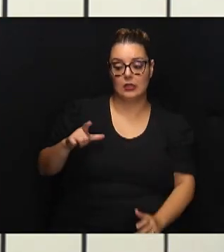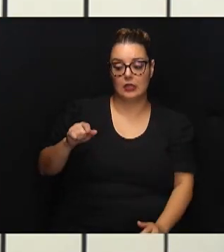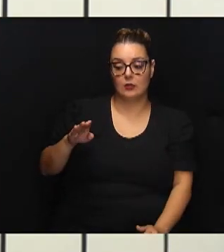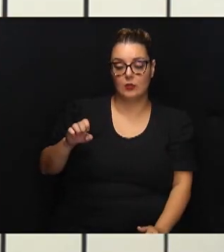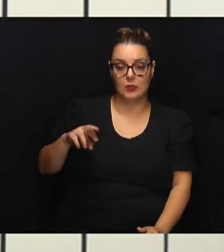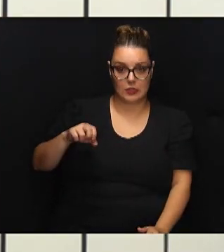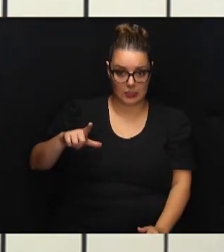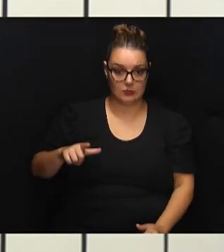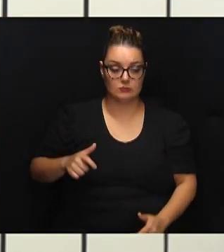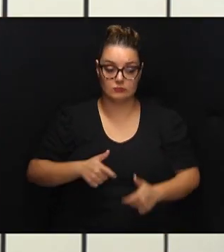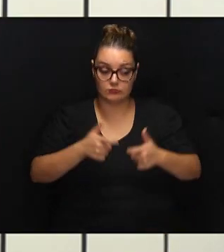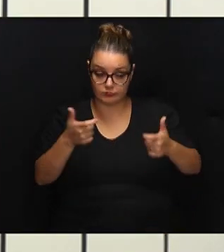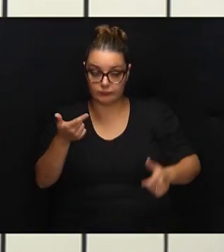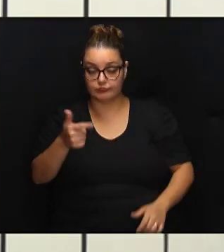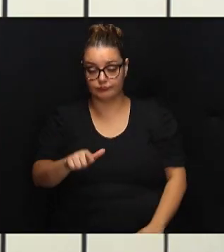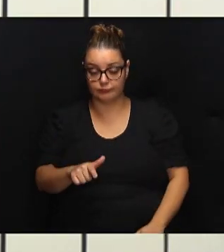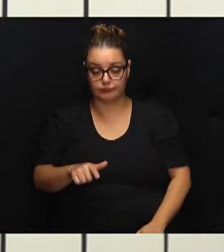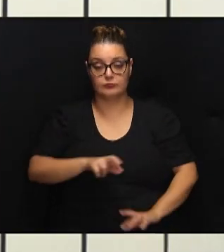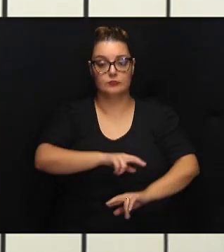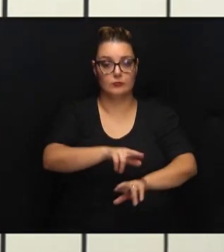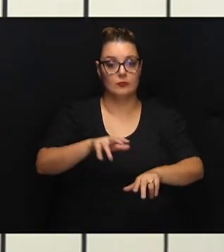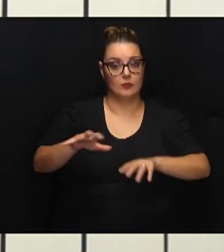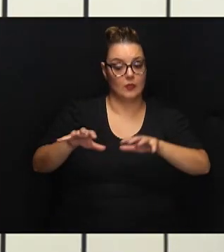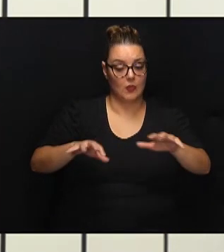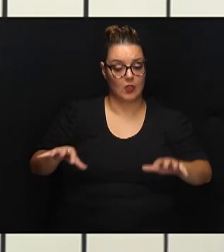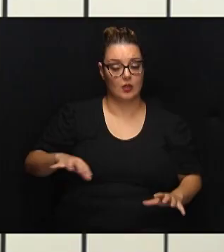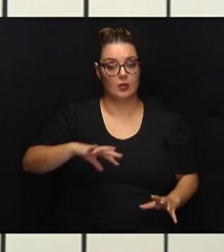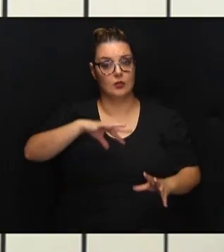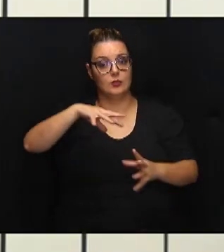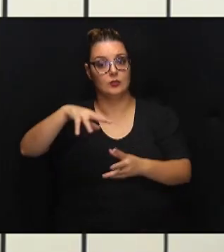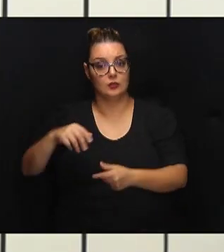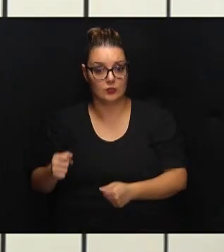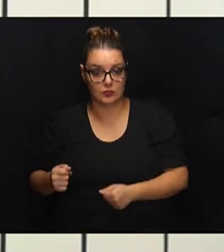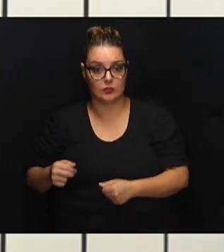elevada e persiste em muitas partes do mundo.